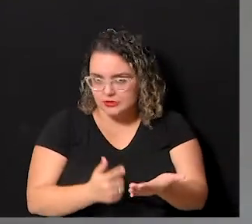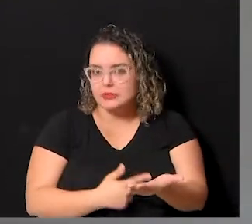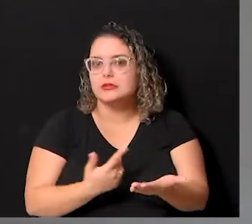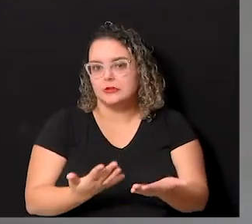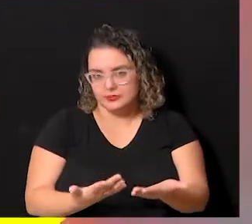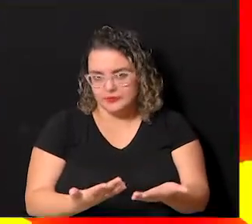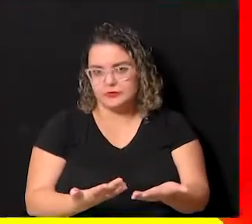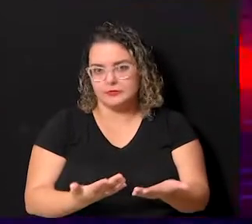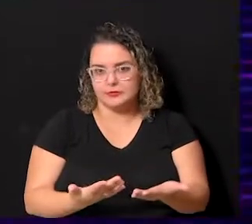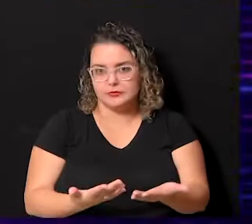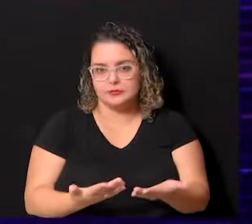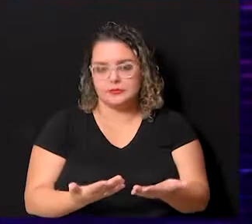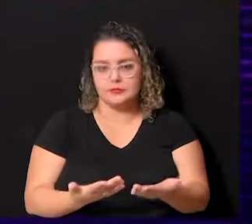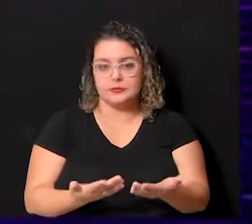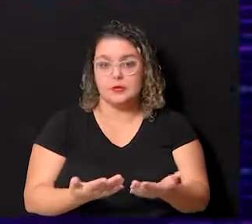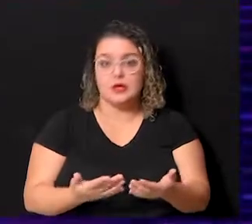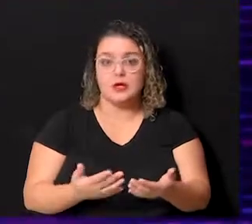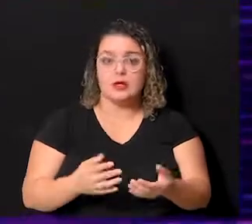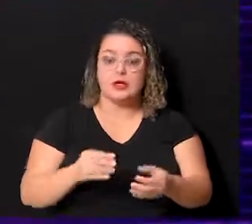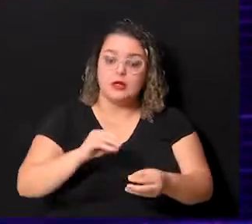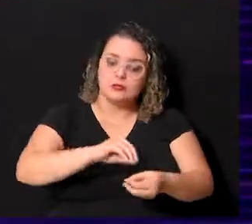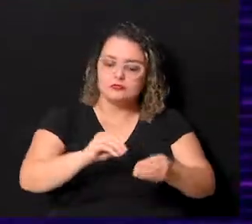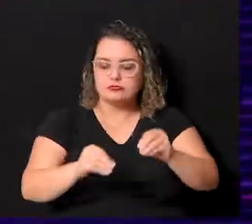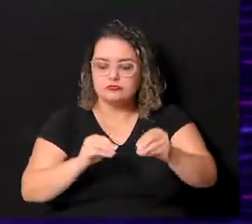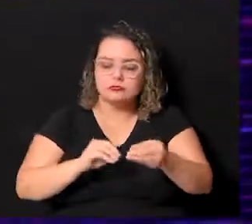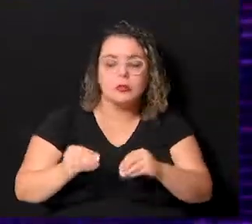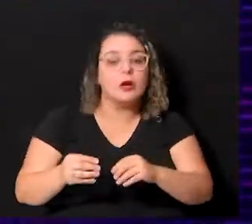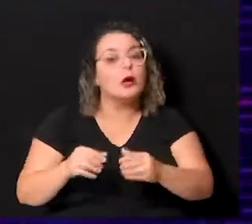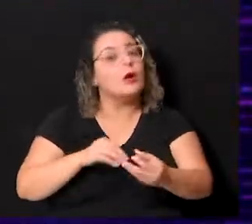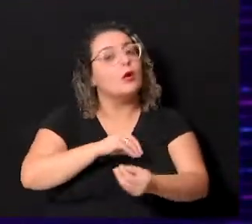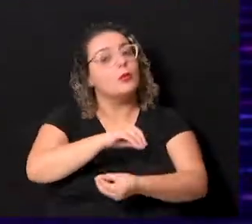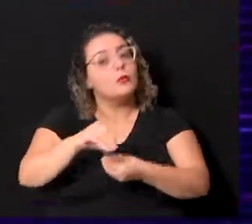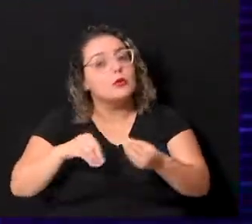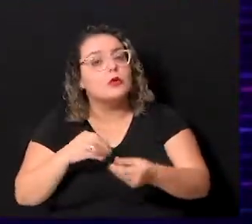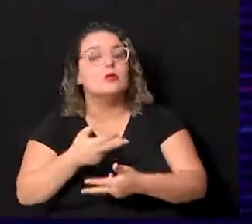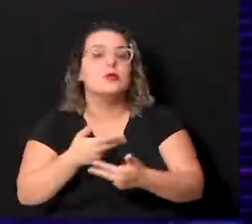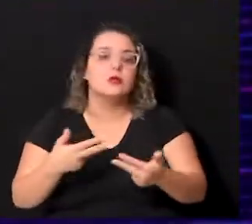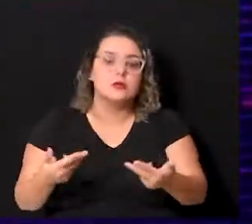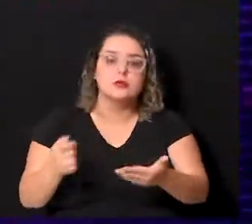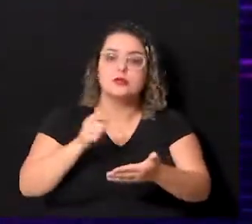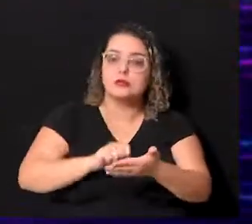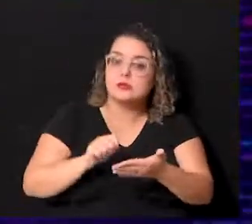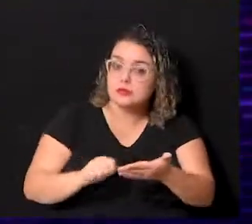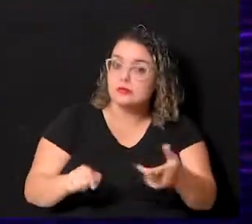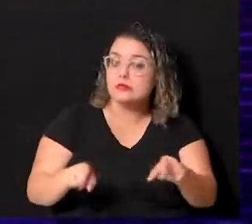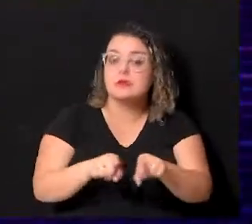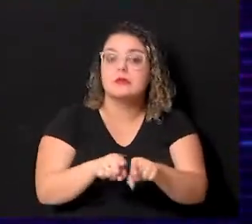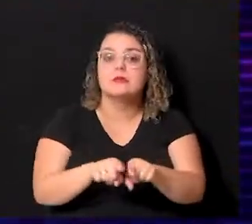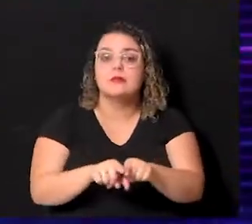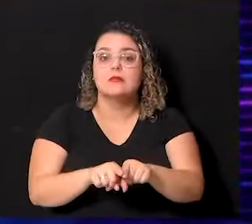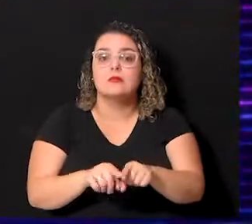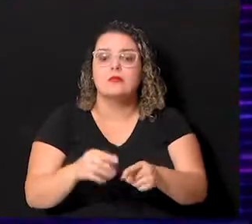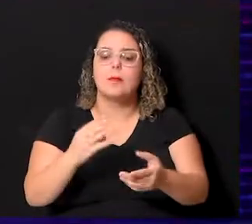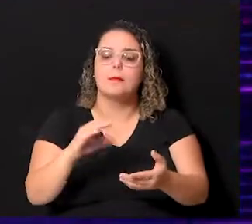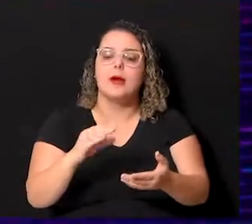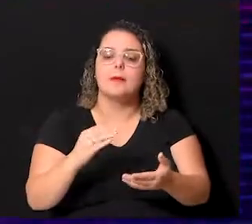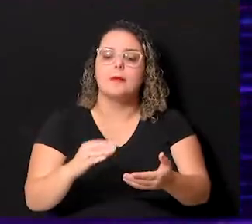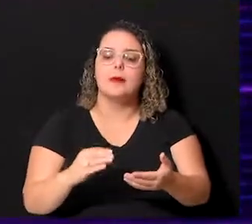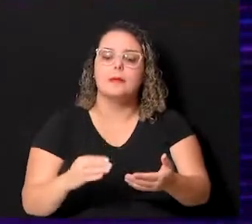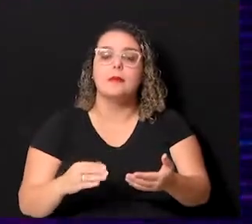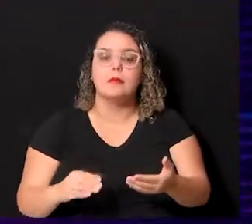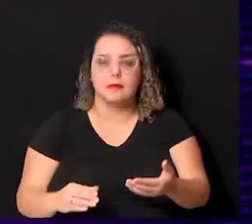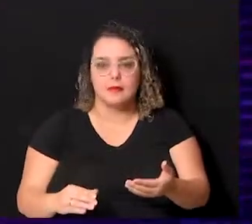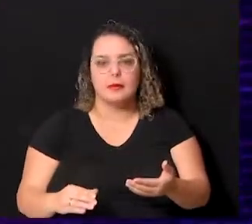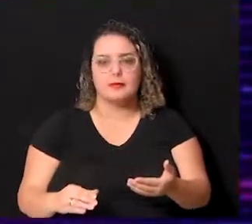livro. E aí, assim, enquanto eu entremeava com outros trabalhos, com outras coisas que eu estava escrevendo, eu fui preenchendo